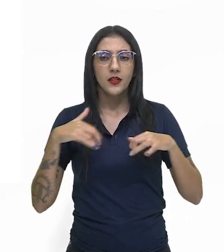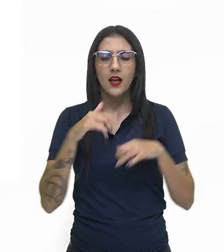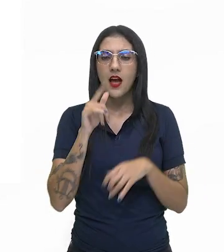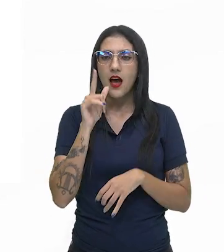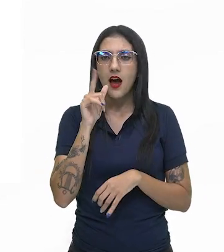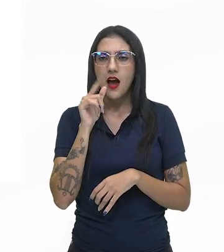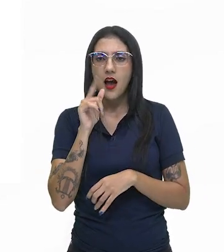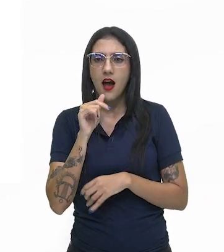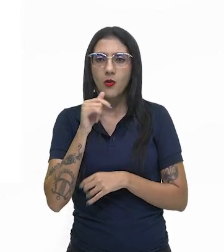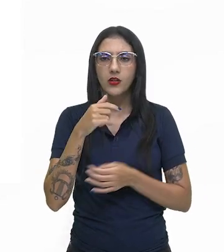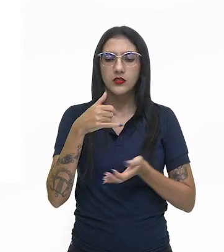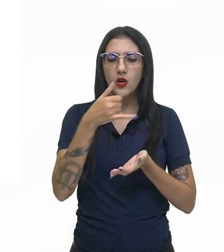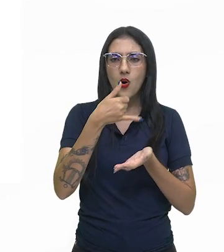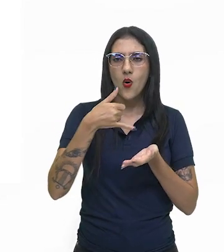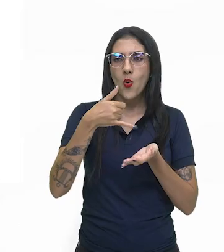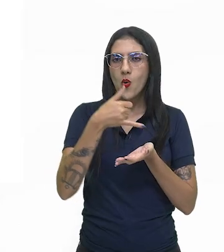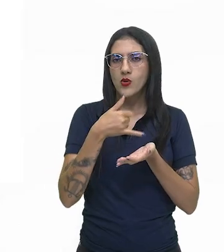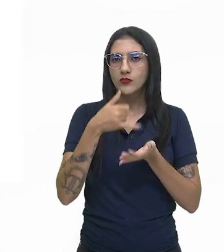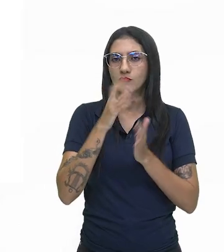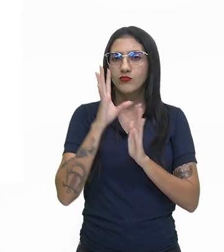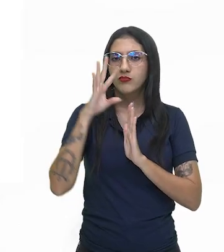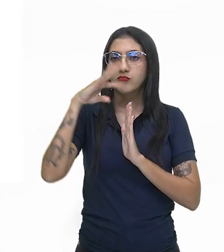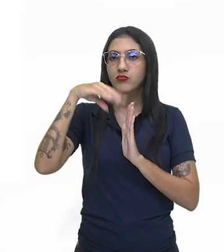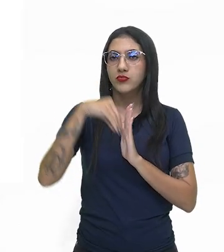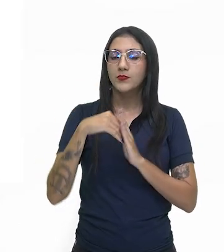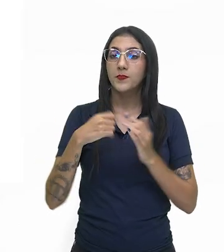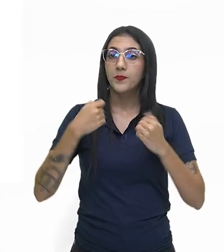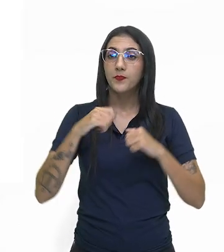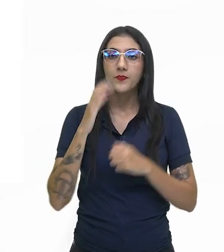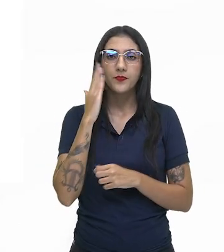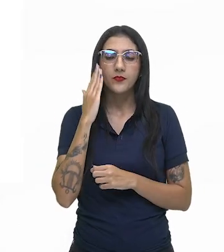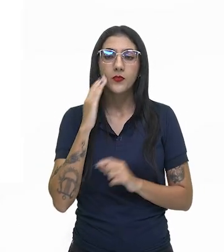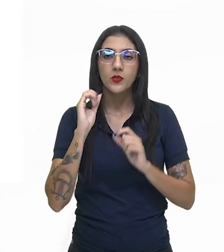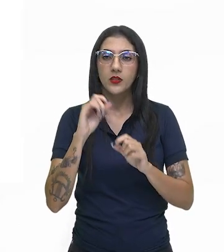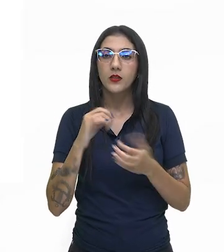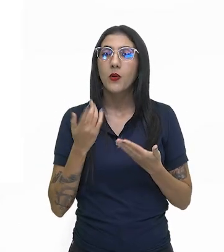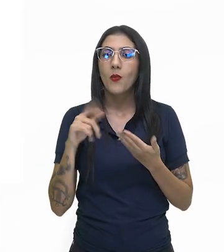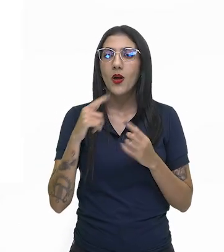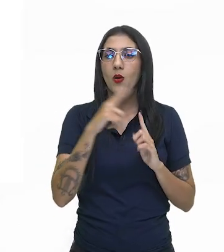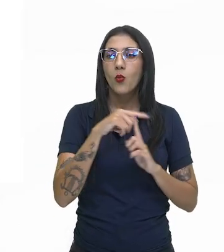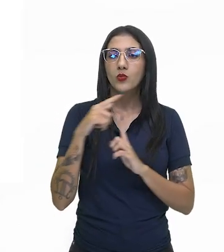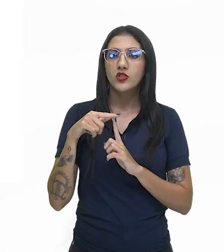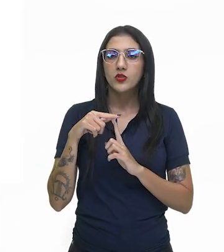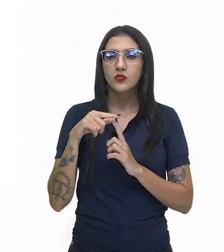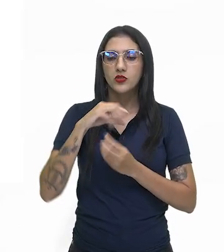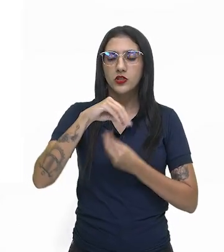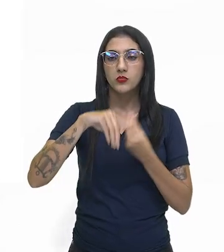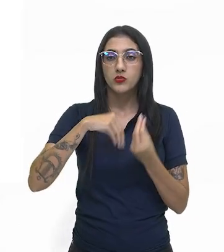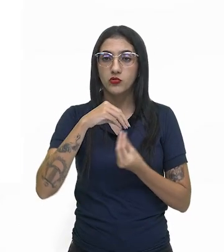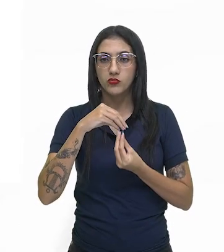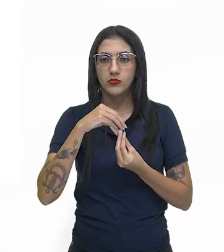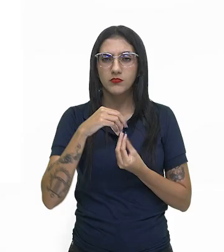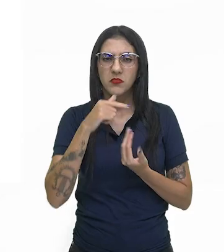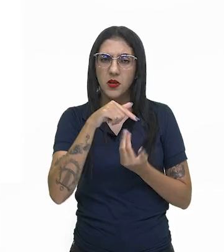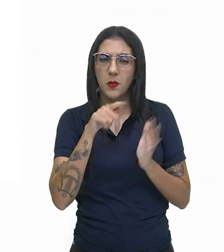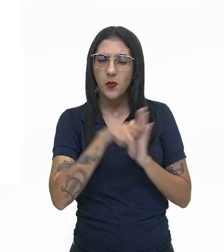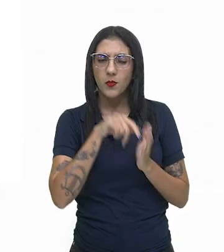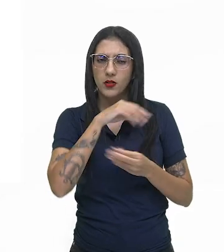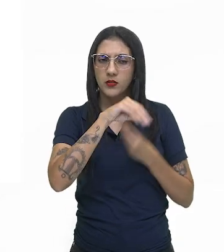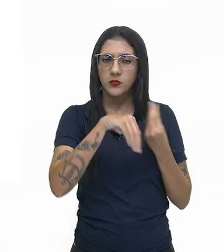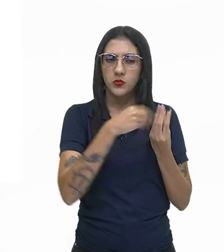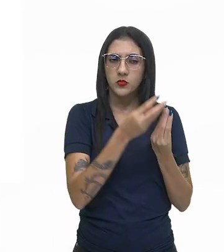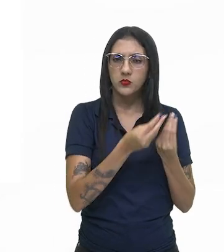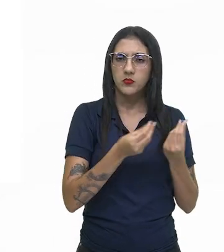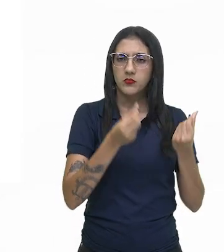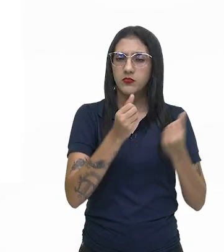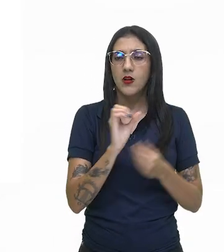no recipiente? Primeiro, preciso identificar que tipo de mistura, não é verdade? Se é uma mistura homogênea ou se é uma